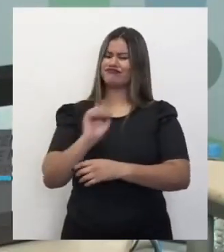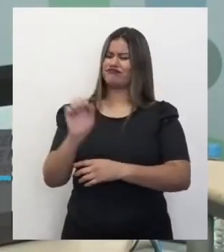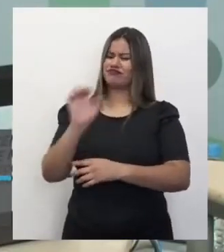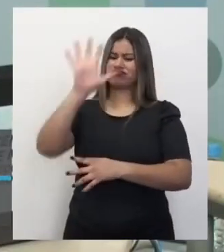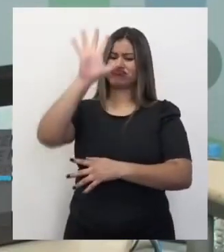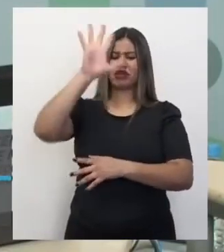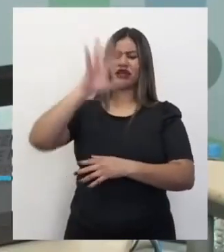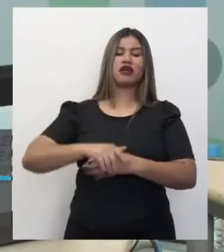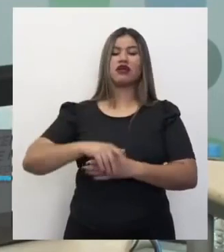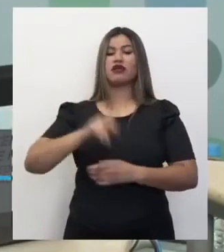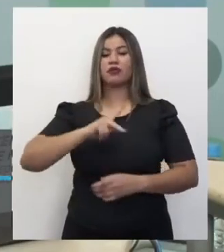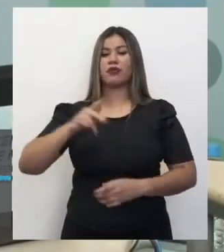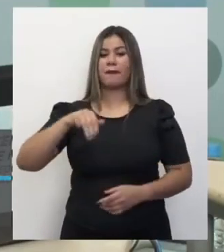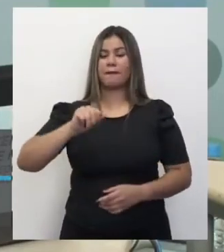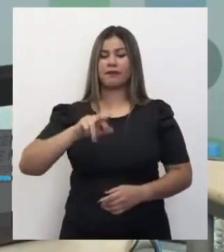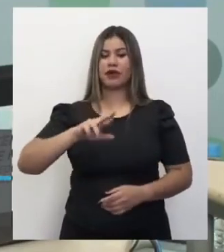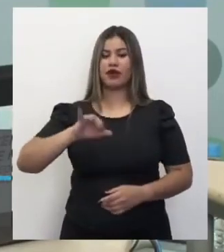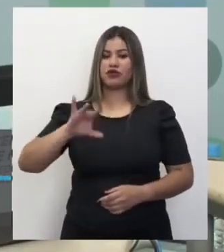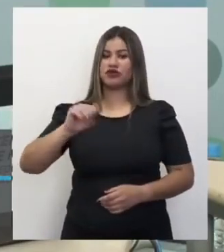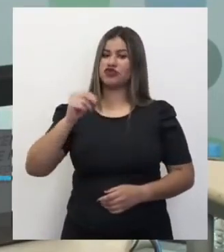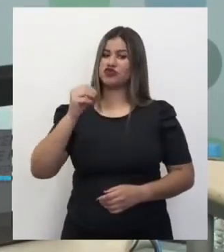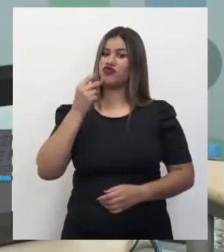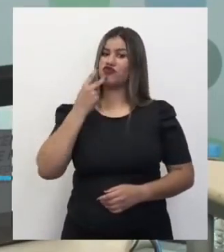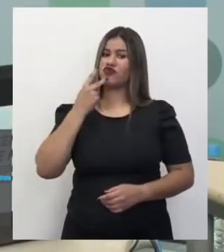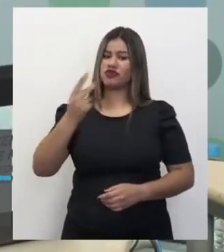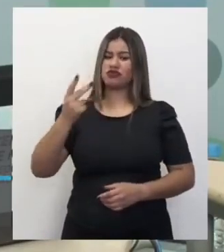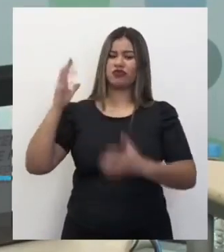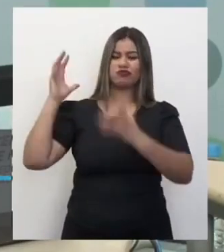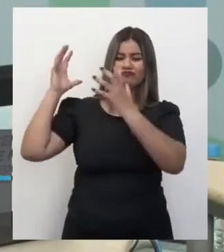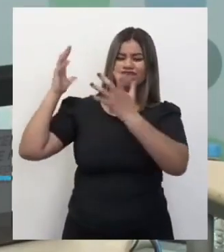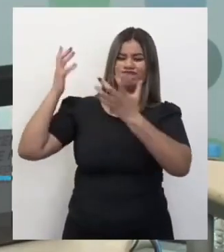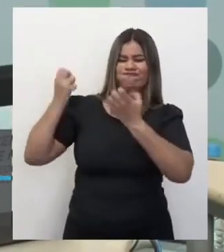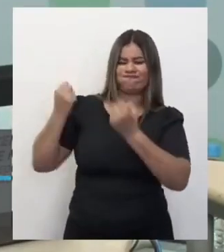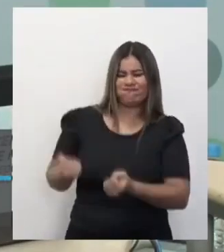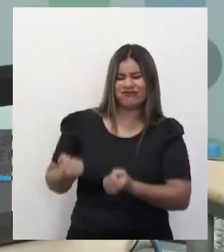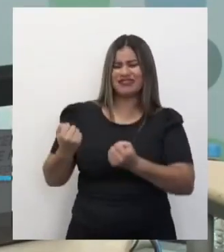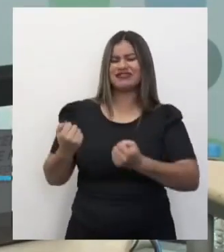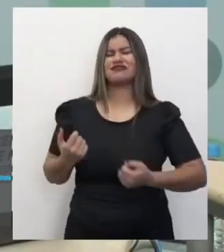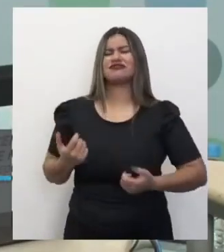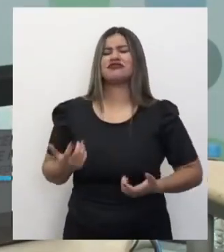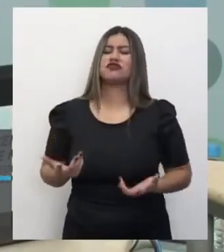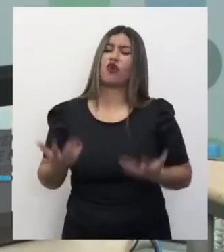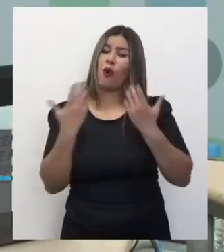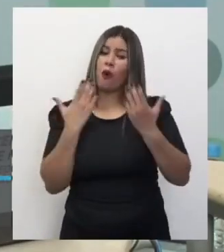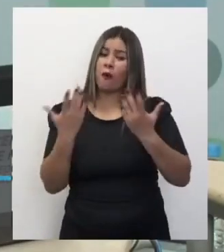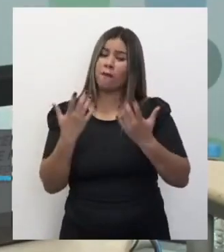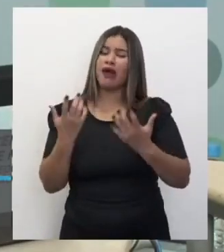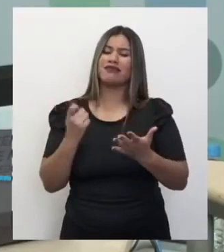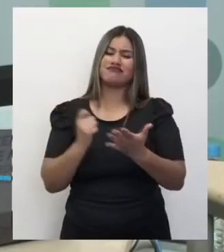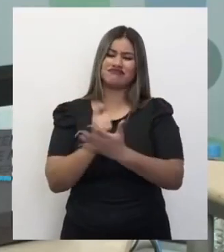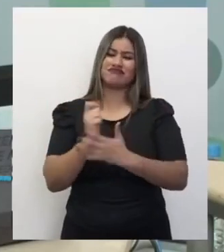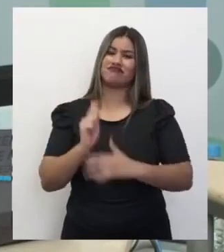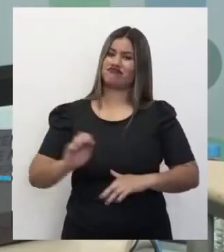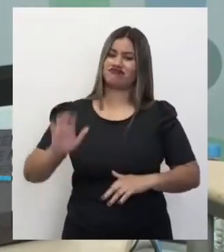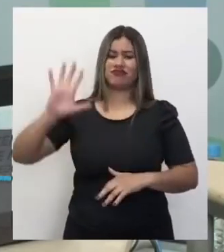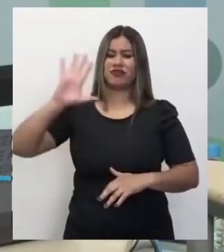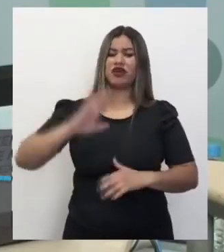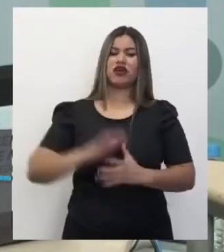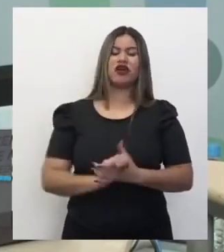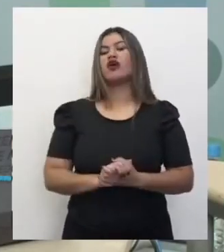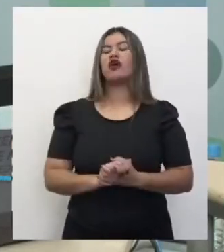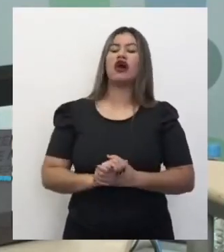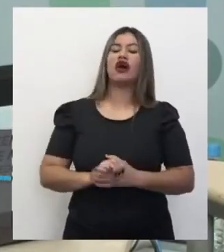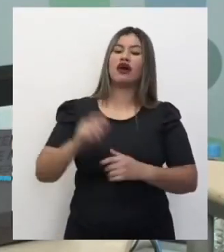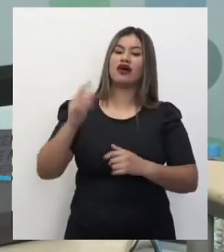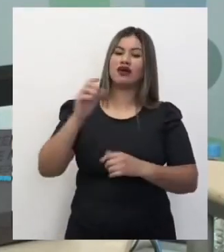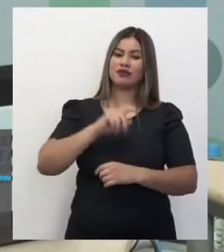o Pro Maurício colocou o gás está pesado para o povo, a Pro Shirley colocou o peso do